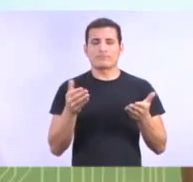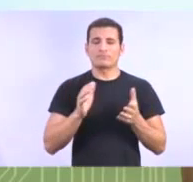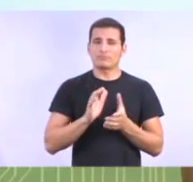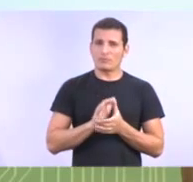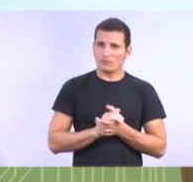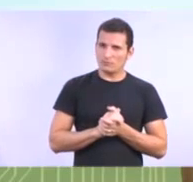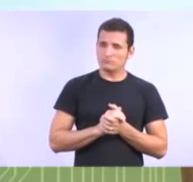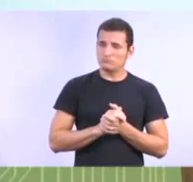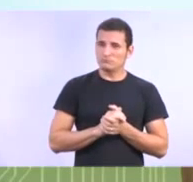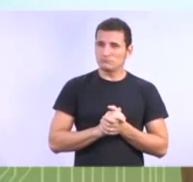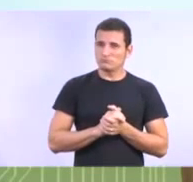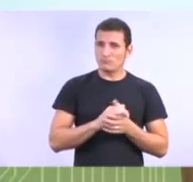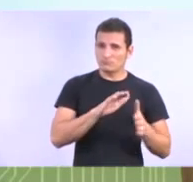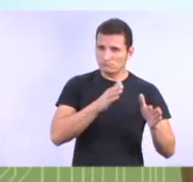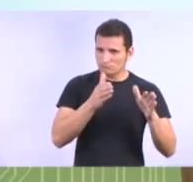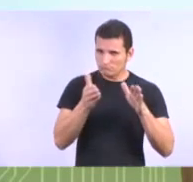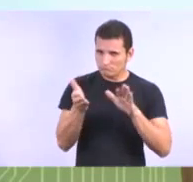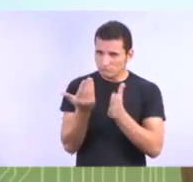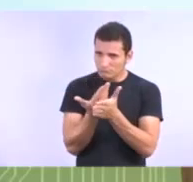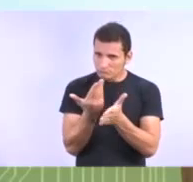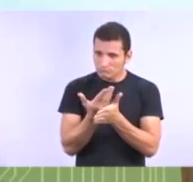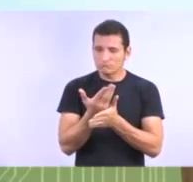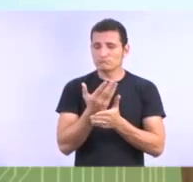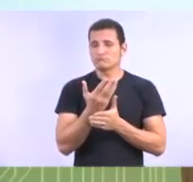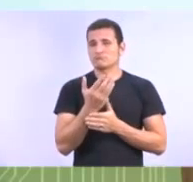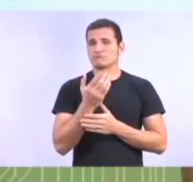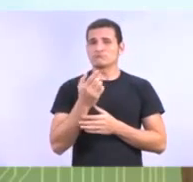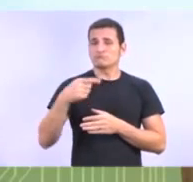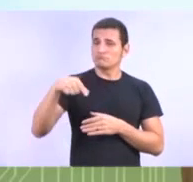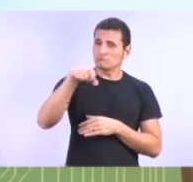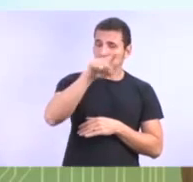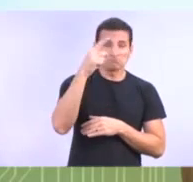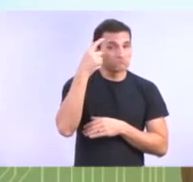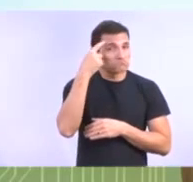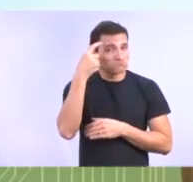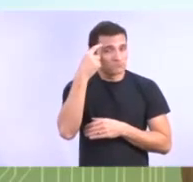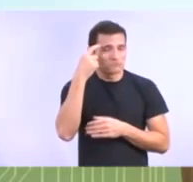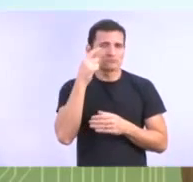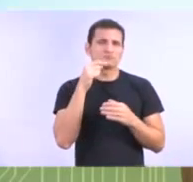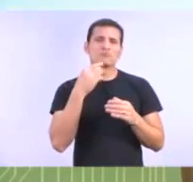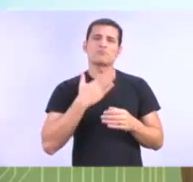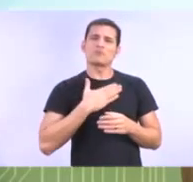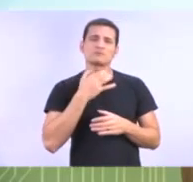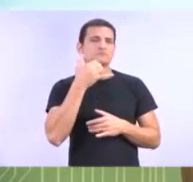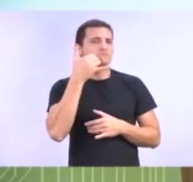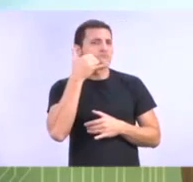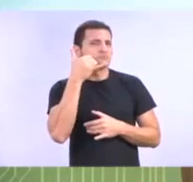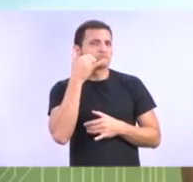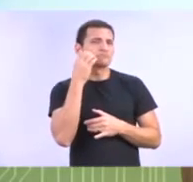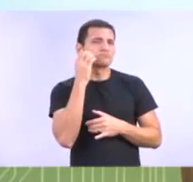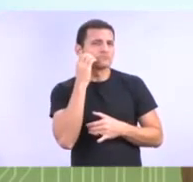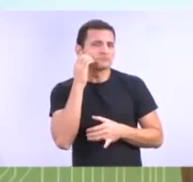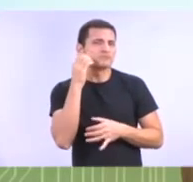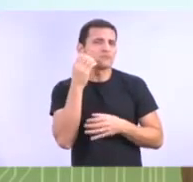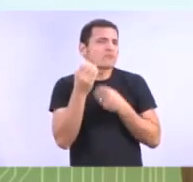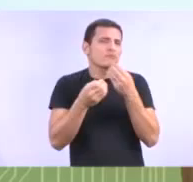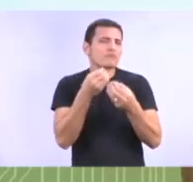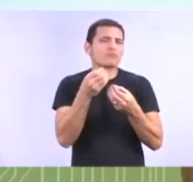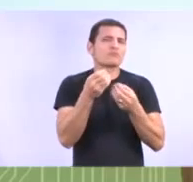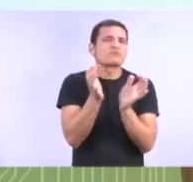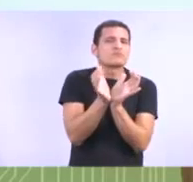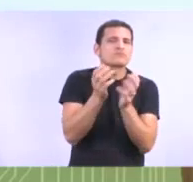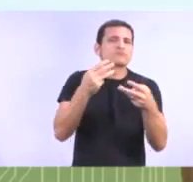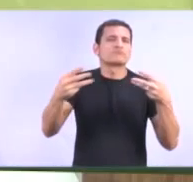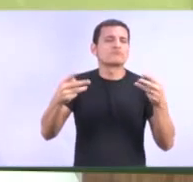vão pensando aí, poxa, meu celular está nesse tipo, funciona nessa classificação de rede ou outra, né?